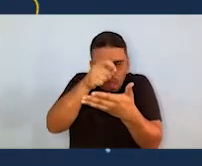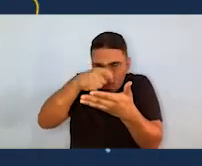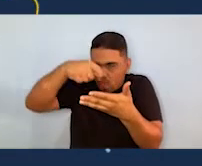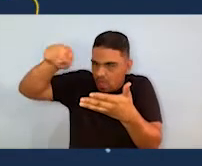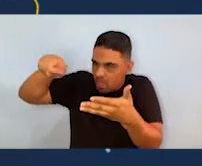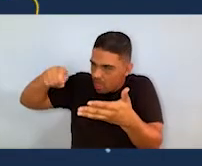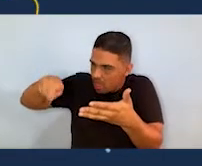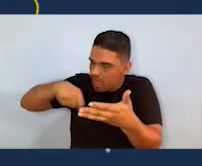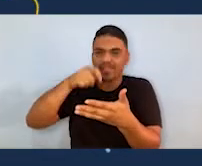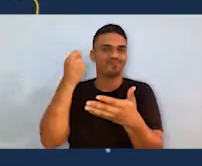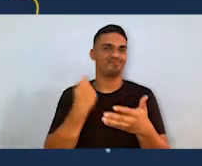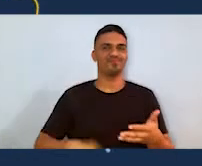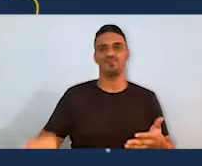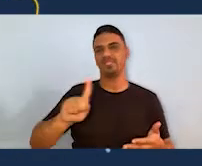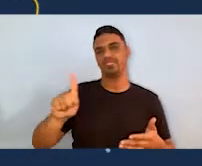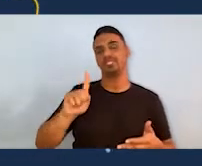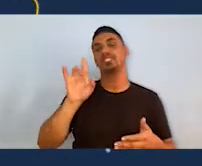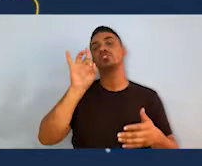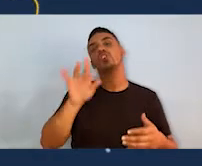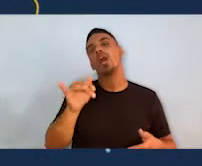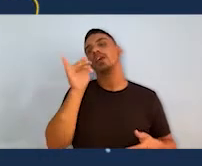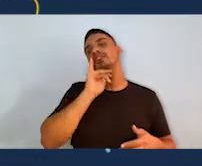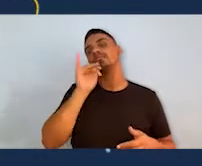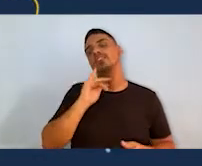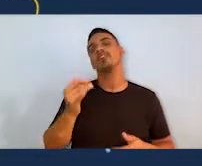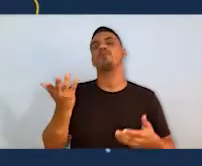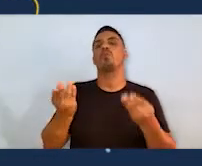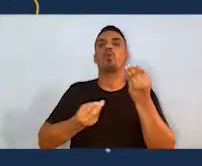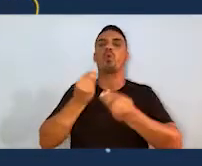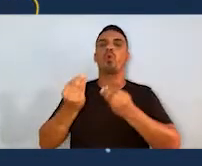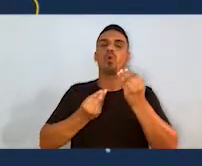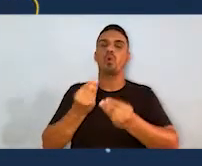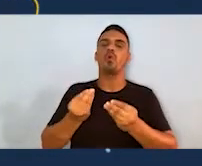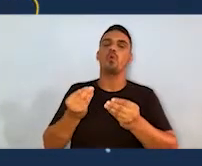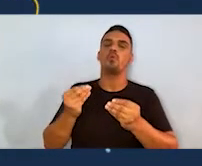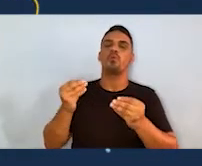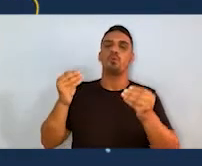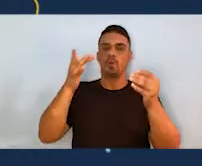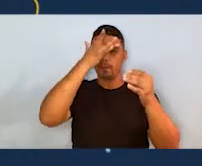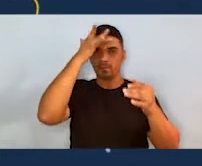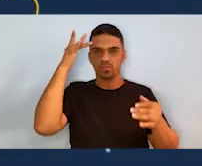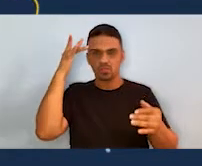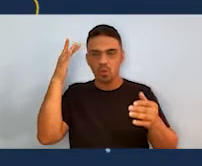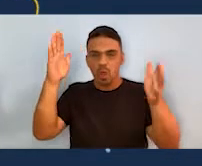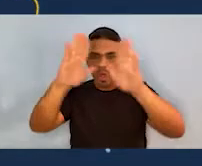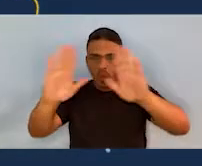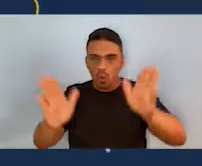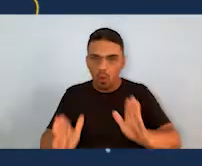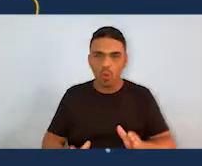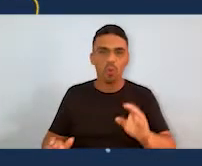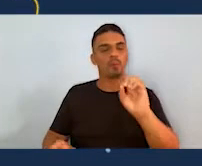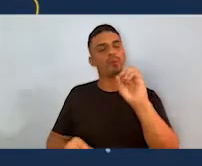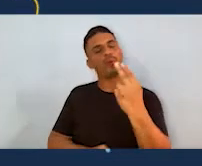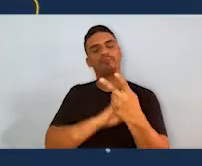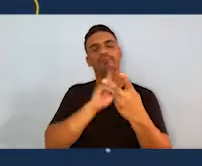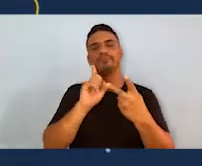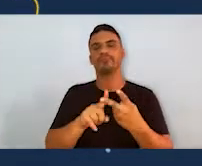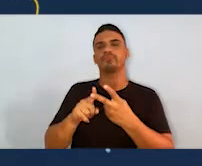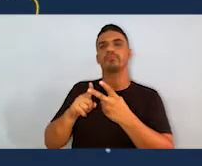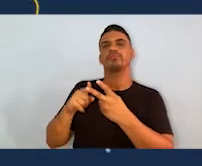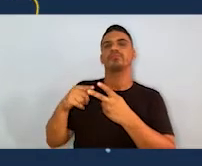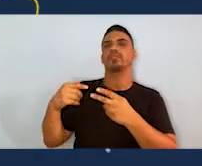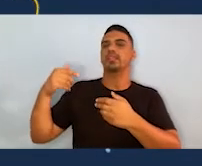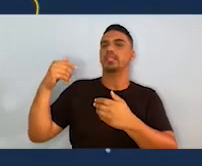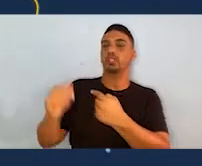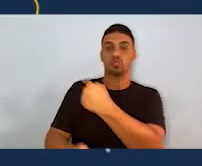que saber a ideia de desenho, anatomia, luz e sombra, perspectiva, mas você não precisa ter a coordenação motora